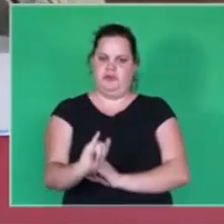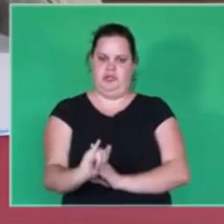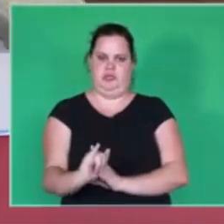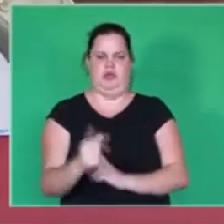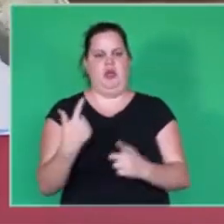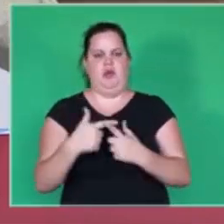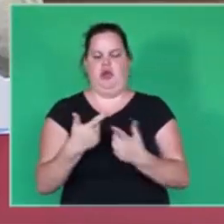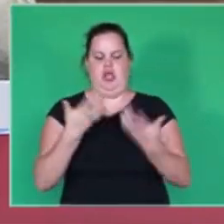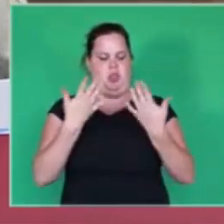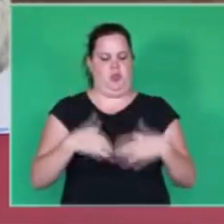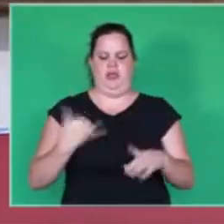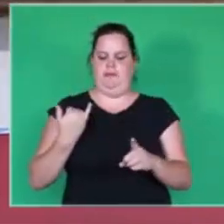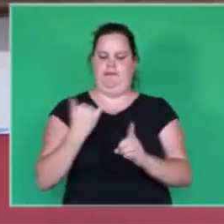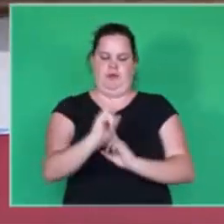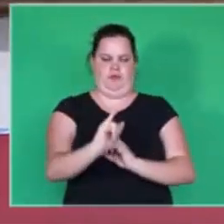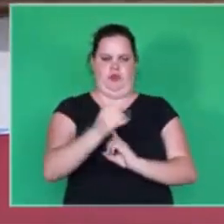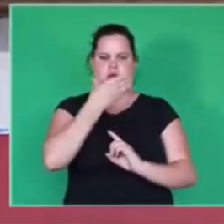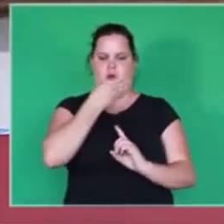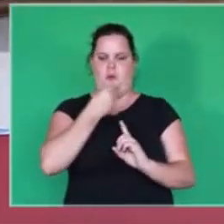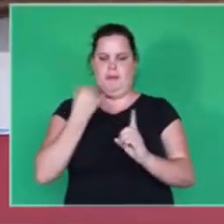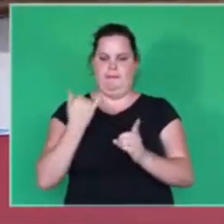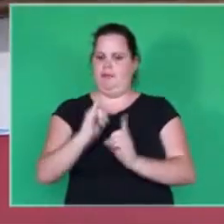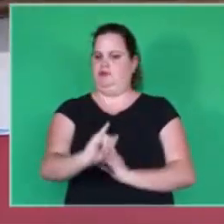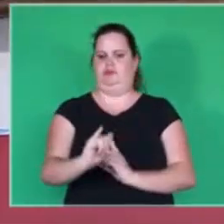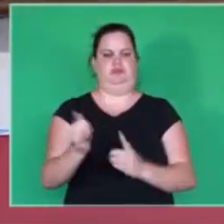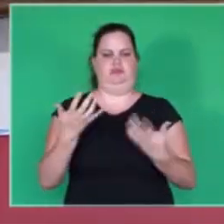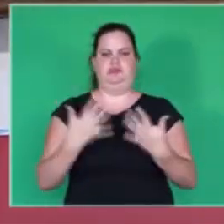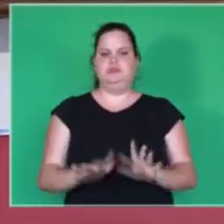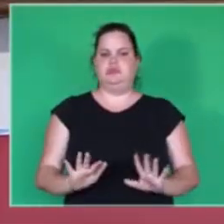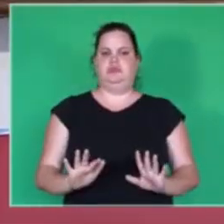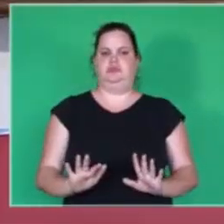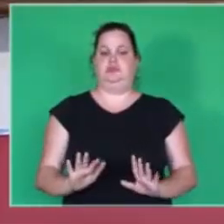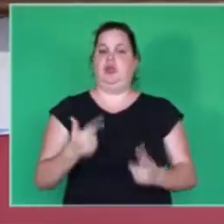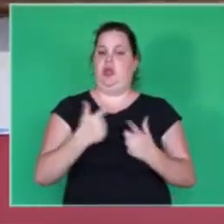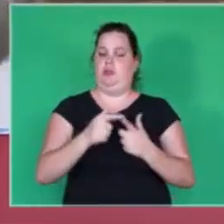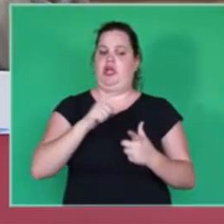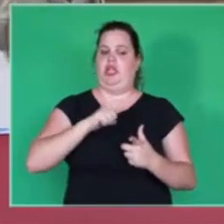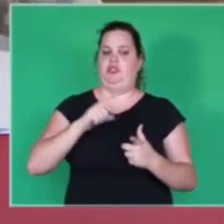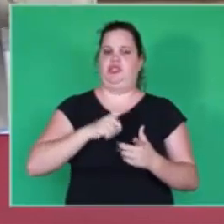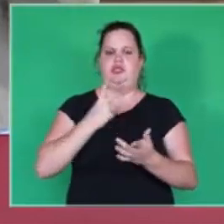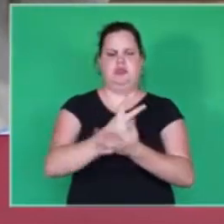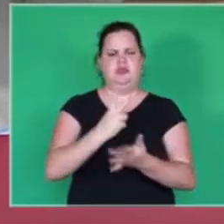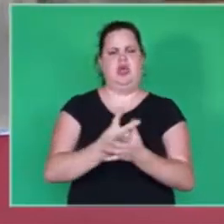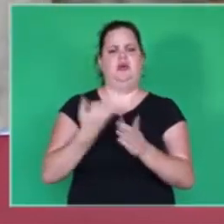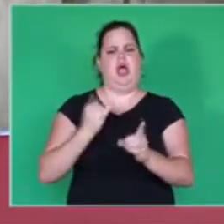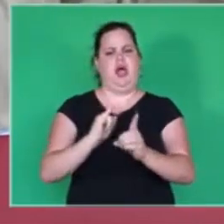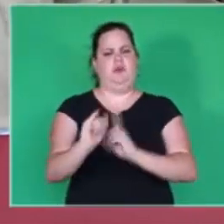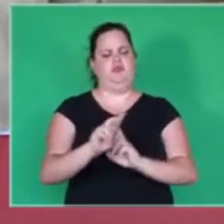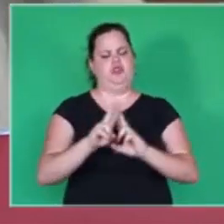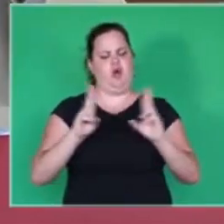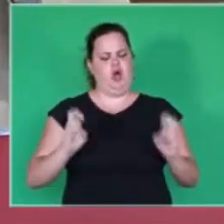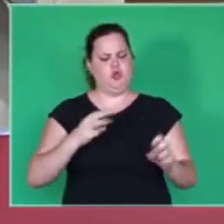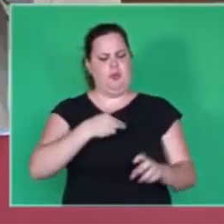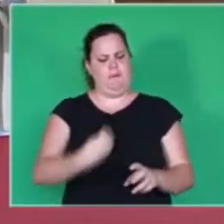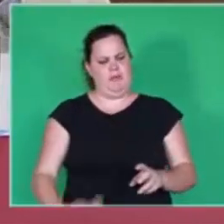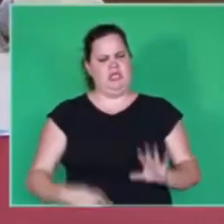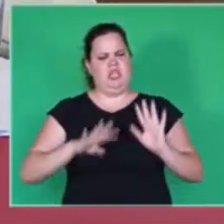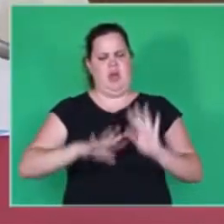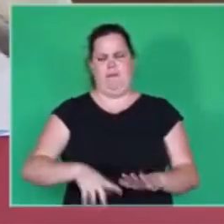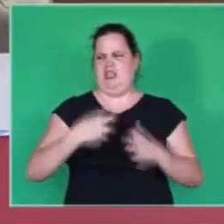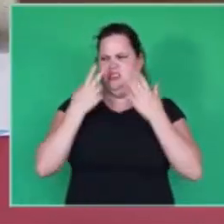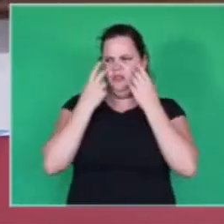precisar de profeta. Mesmo aqui, por quê? Porque havia uma profecia a respeito do Messias. Não interessa.